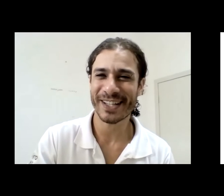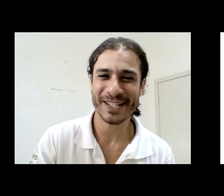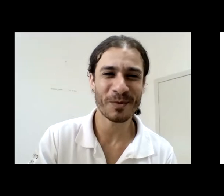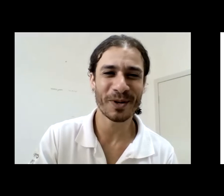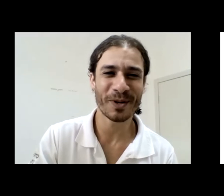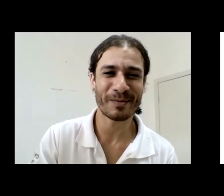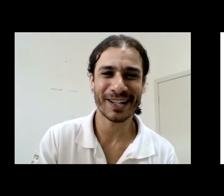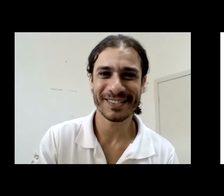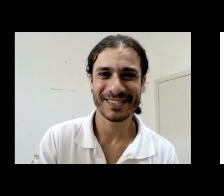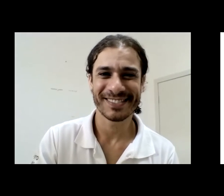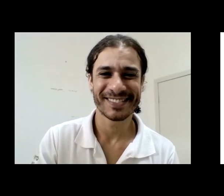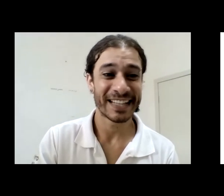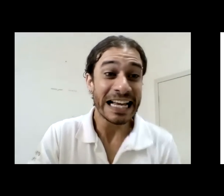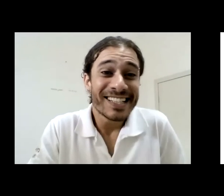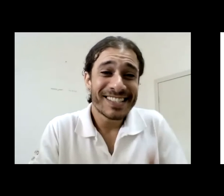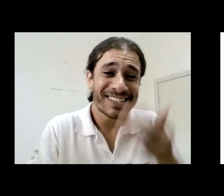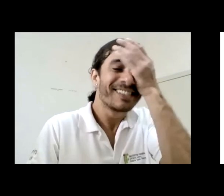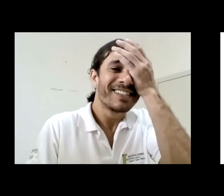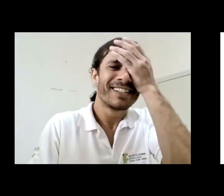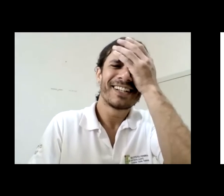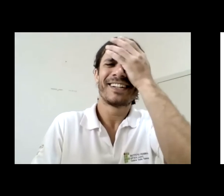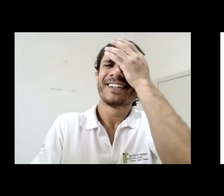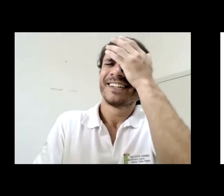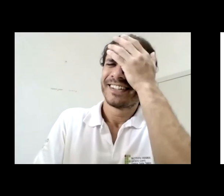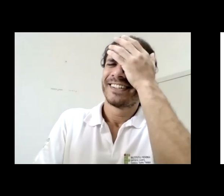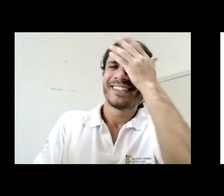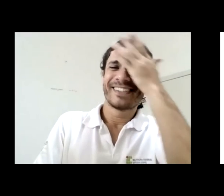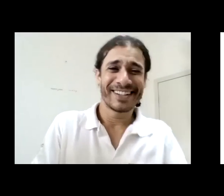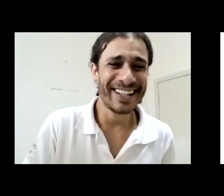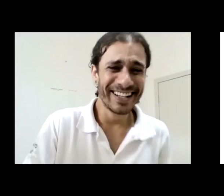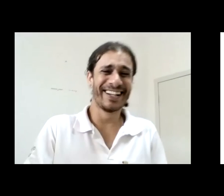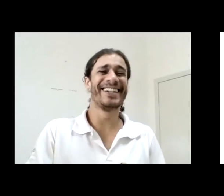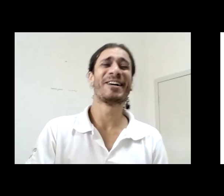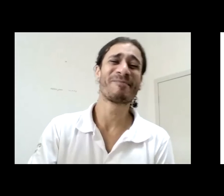Obrigada, Felipe. Você está sem áudio. Você está sem áudio, Felipe. Você está tão acostumado a ficar sem áudio que...